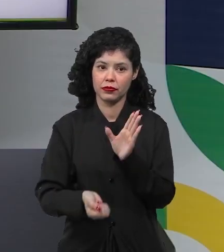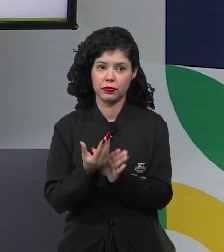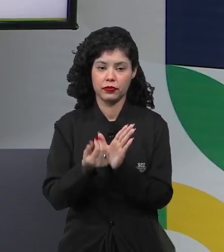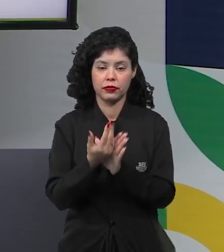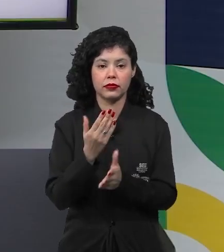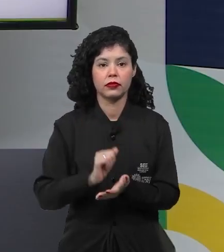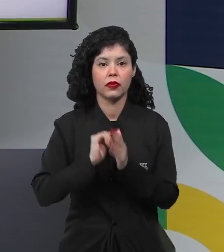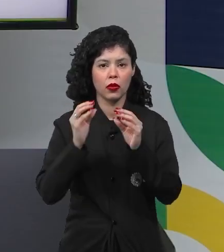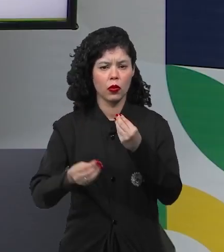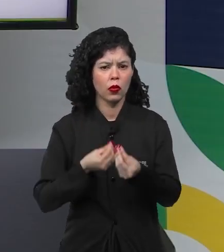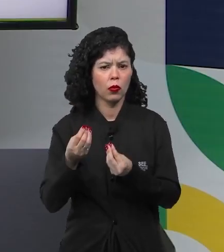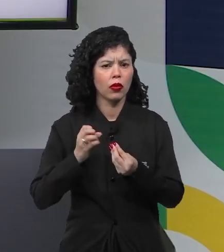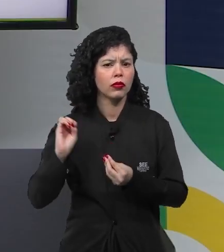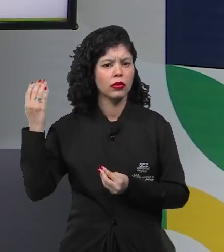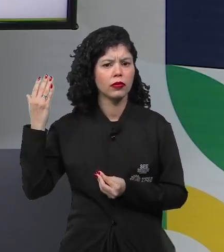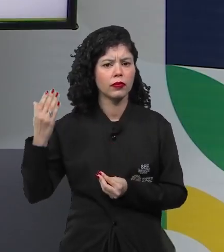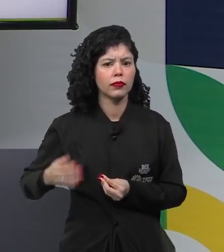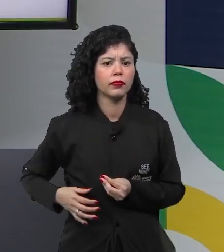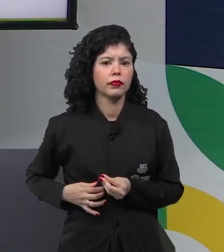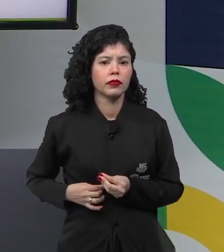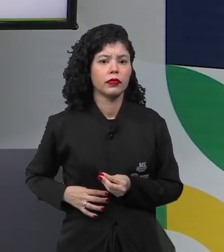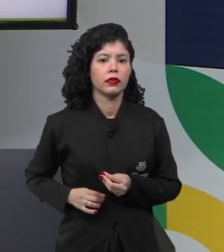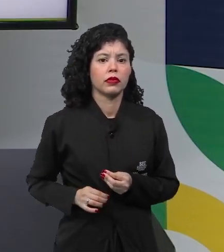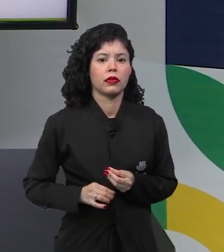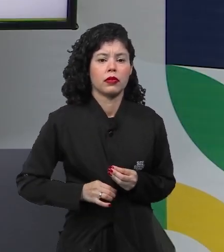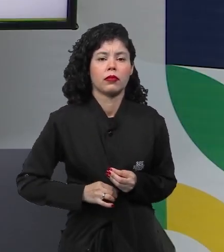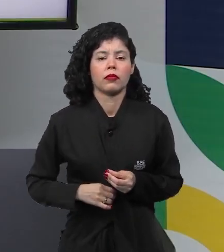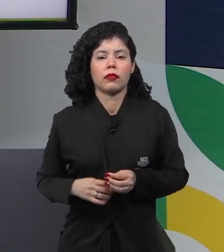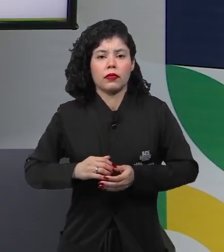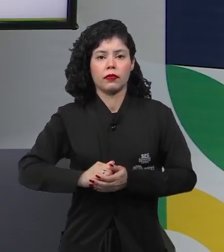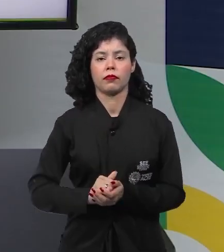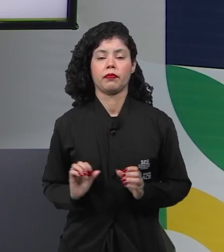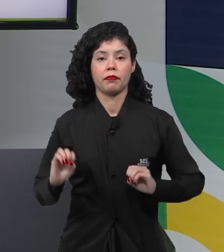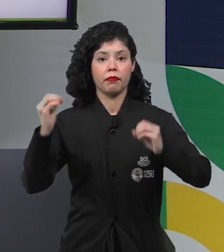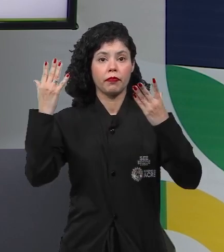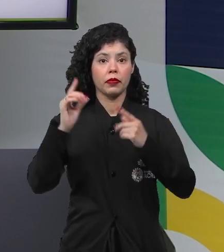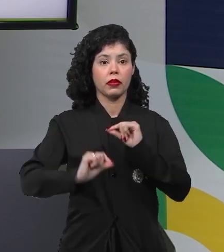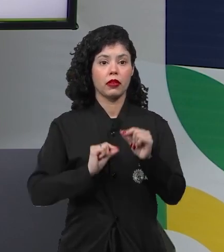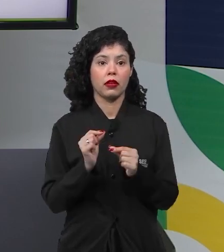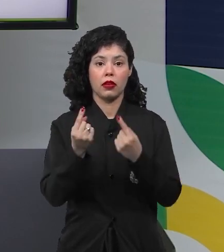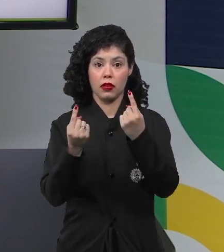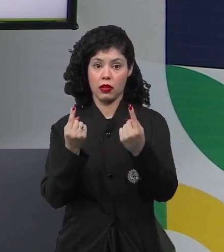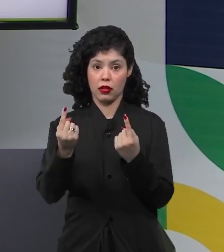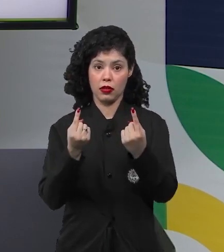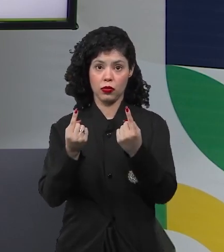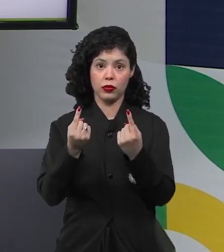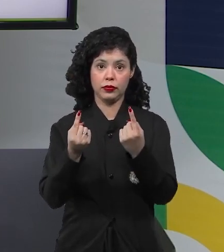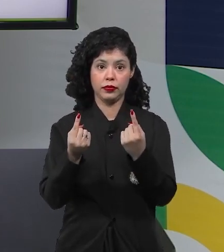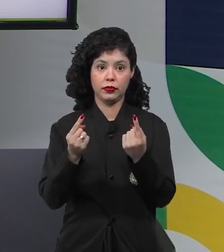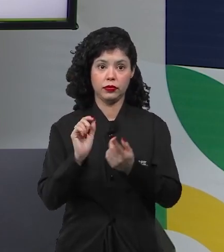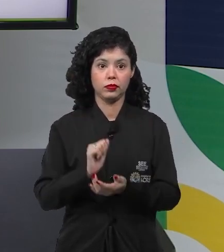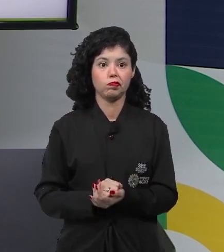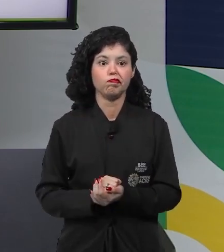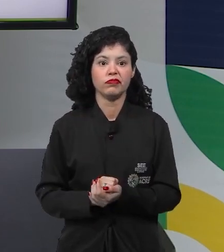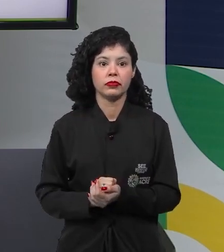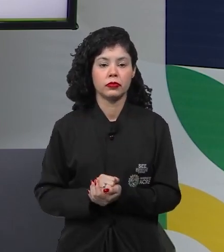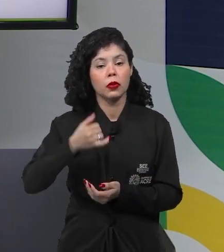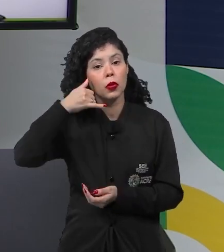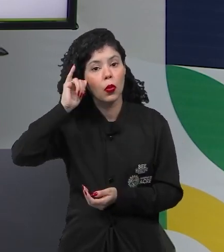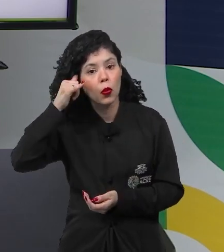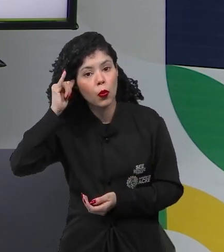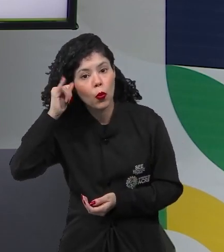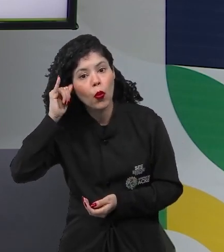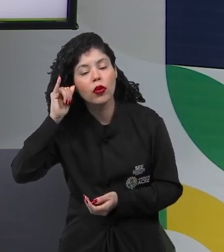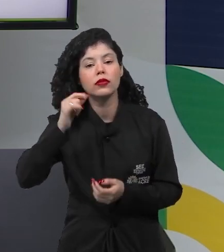produto. E como que isso acontece? Nós sabemos que nesse festival nós temos duas torcidas, a torcida do boi vermelho,